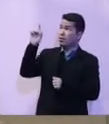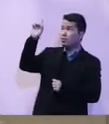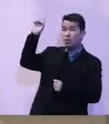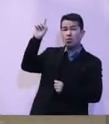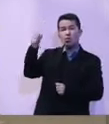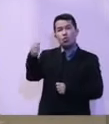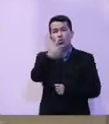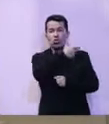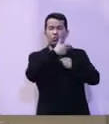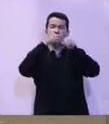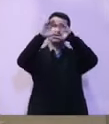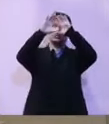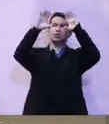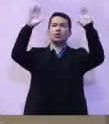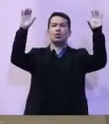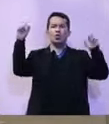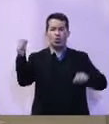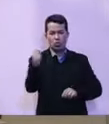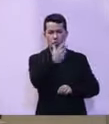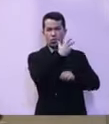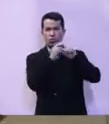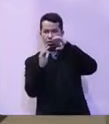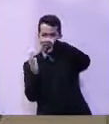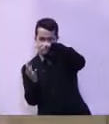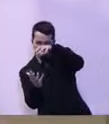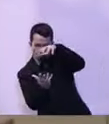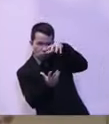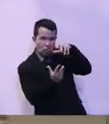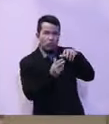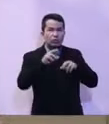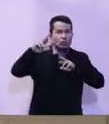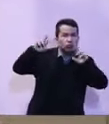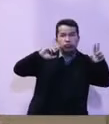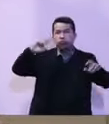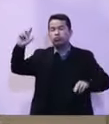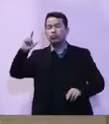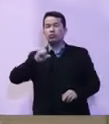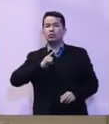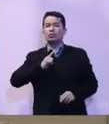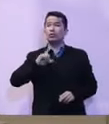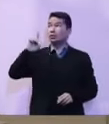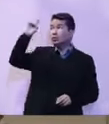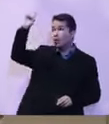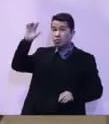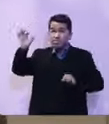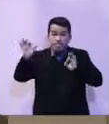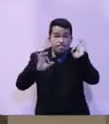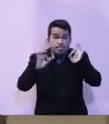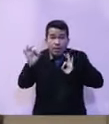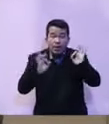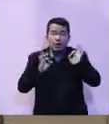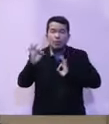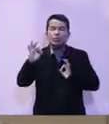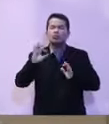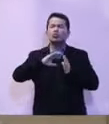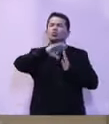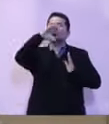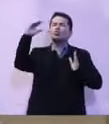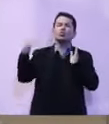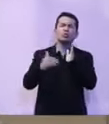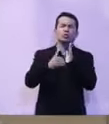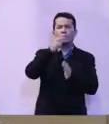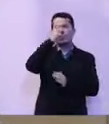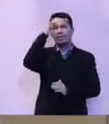preparado por Deus, que Ele preparou para que por toda a eternidade aqueles que temem o Seu